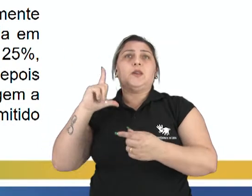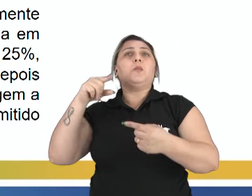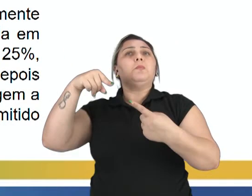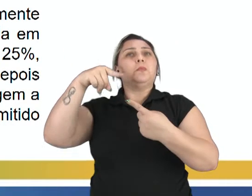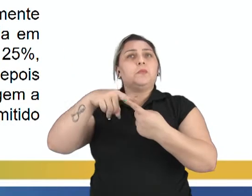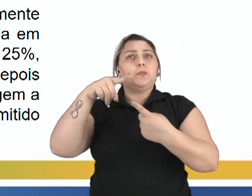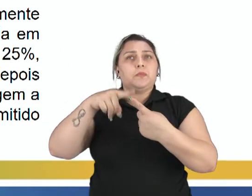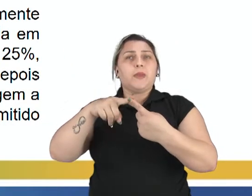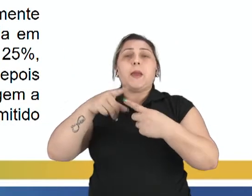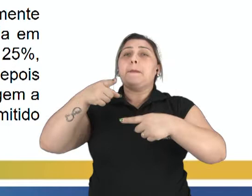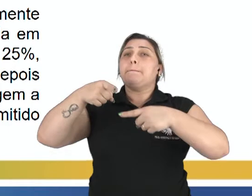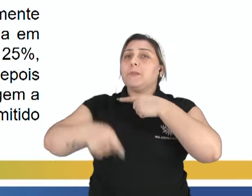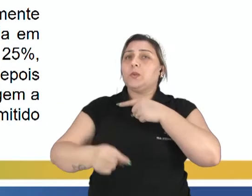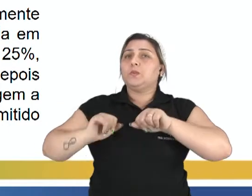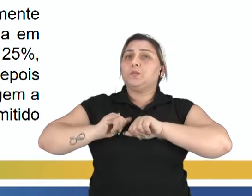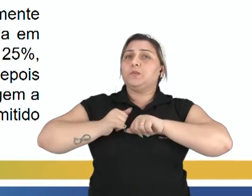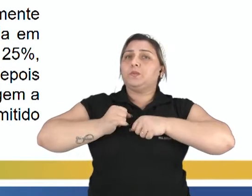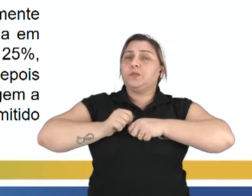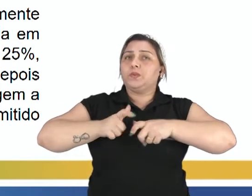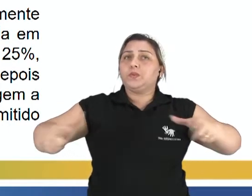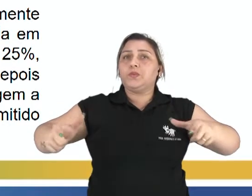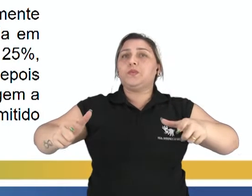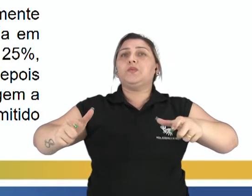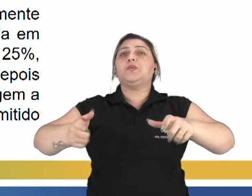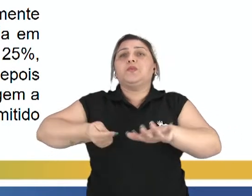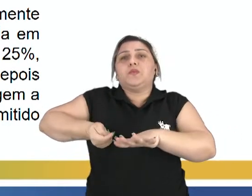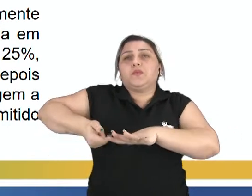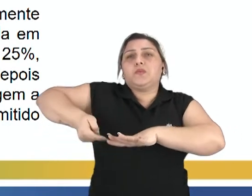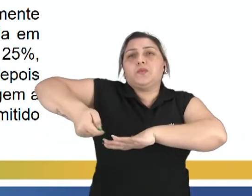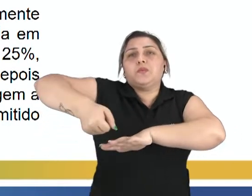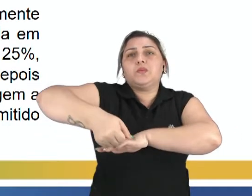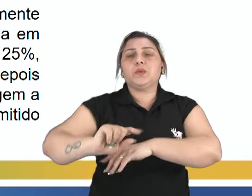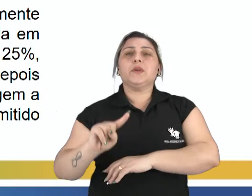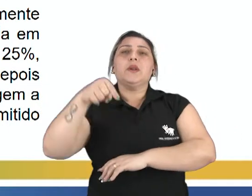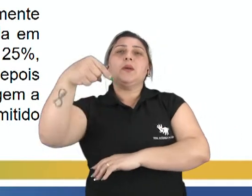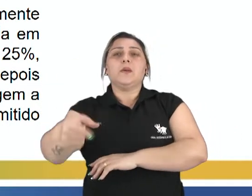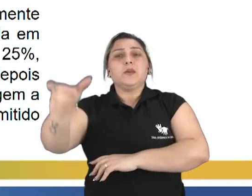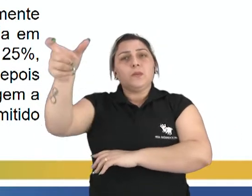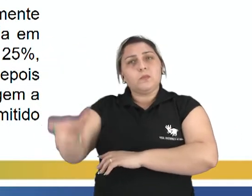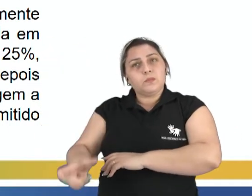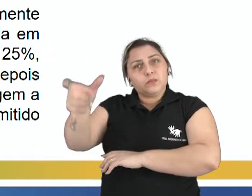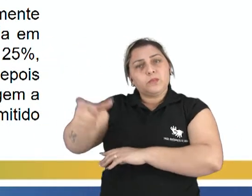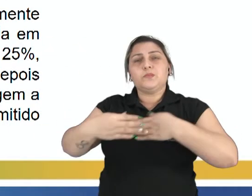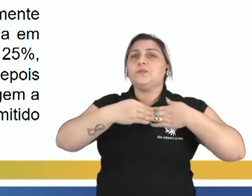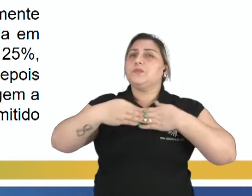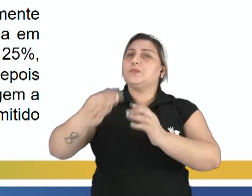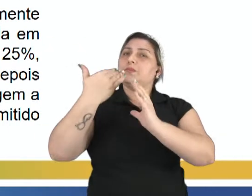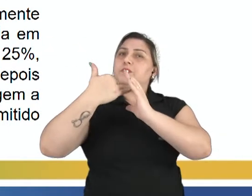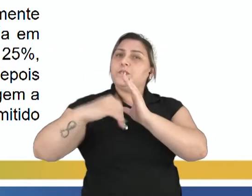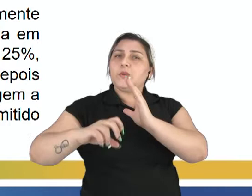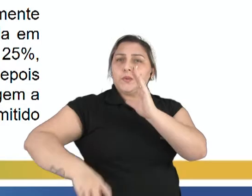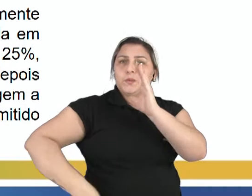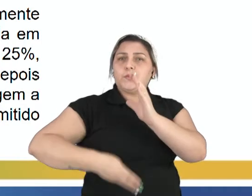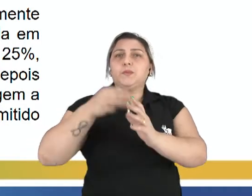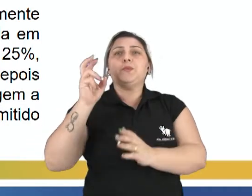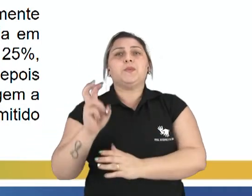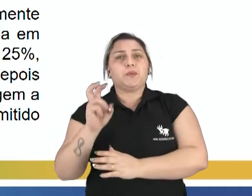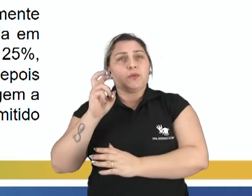meta coibir a disseminação de fake news. Depois que o usuário encaminhar a mensagem 5